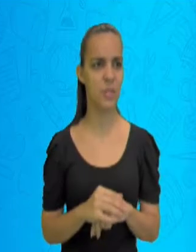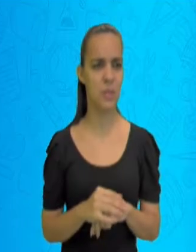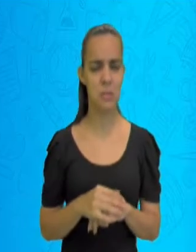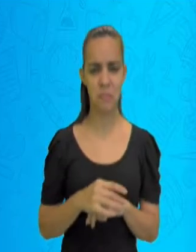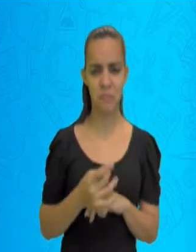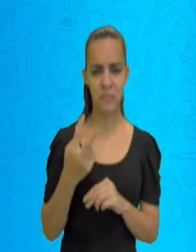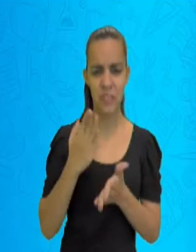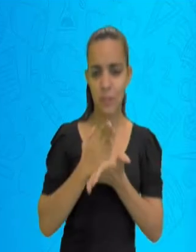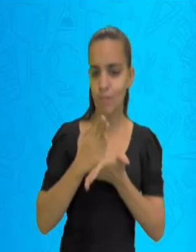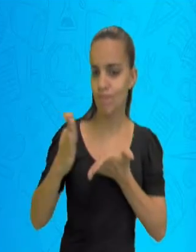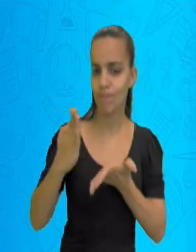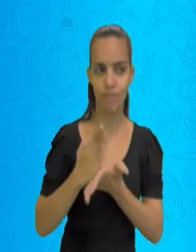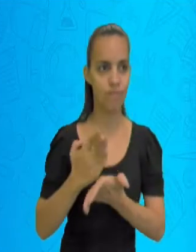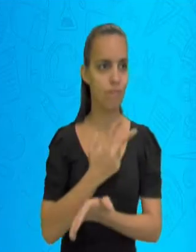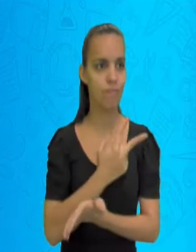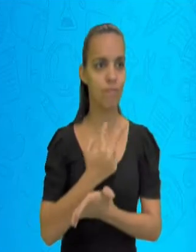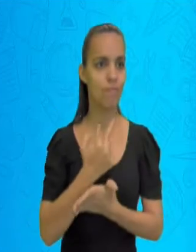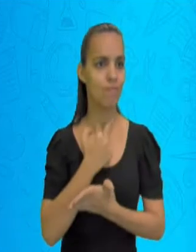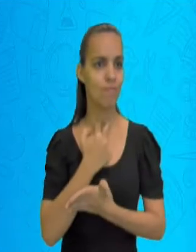indivisível e